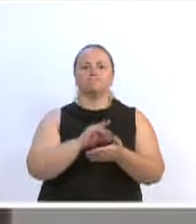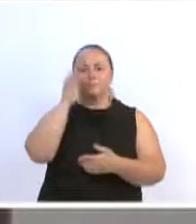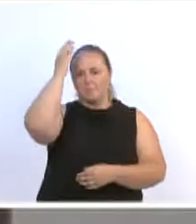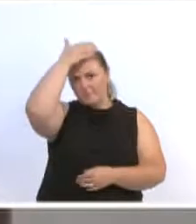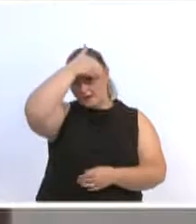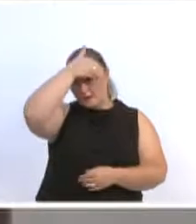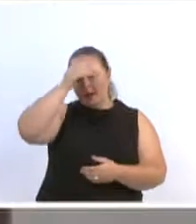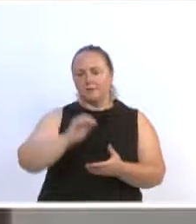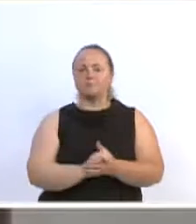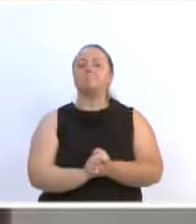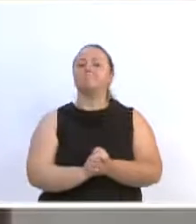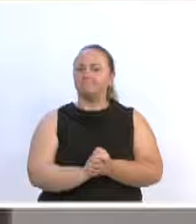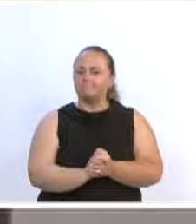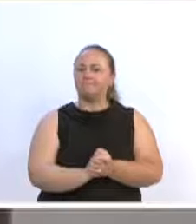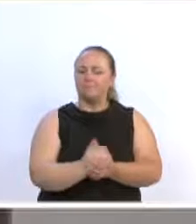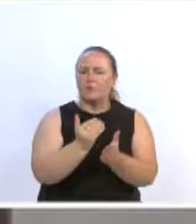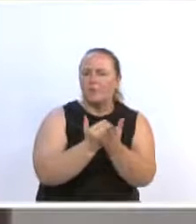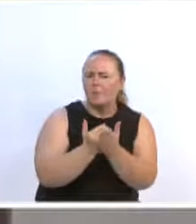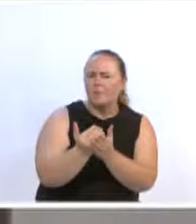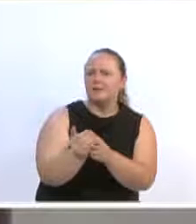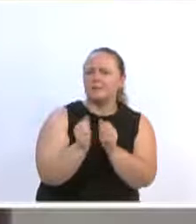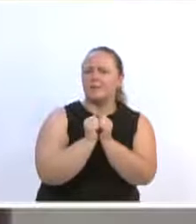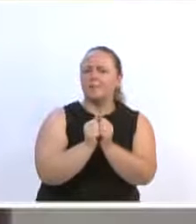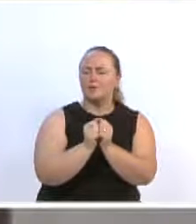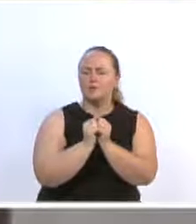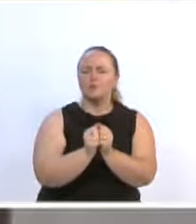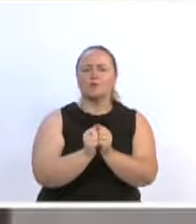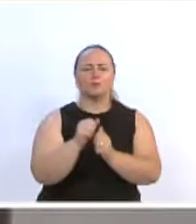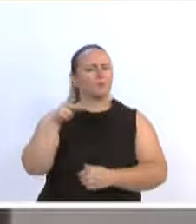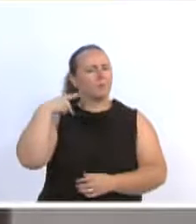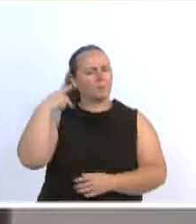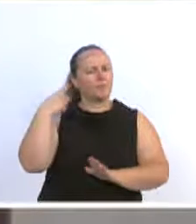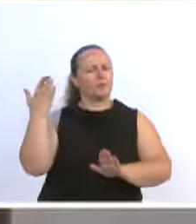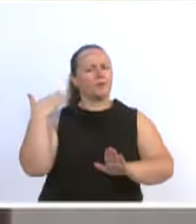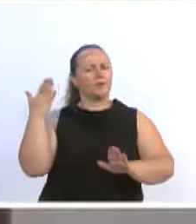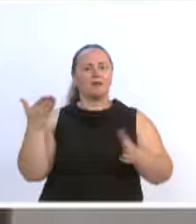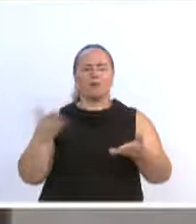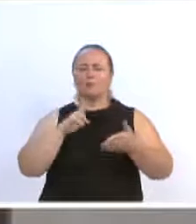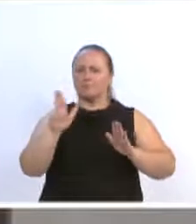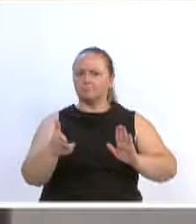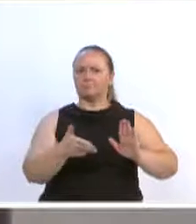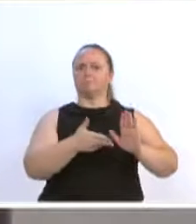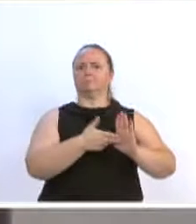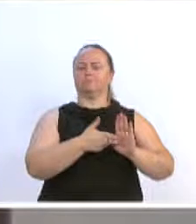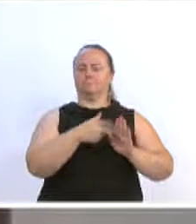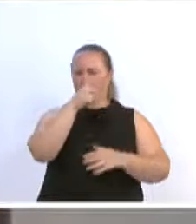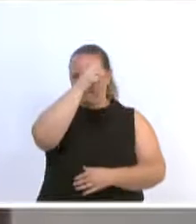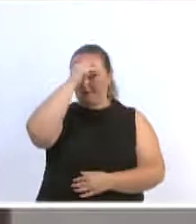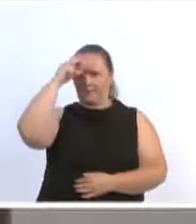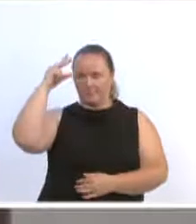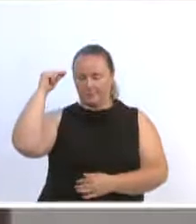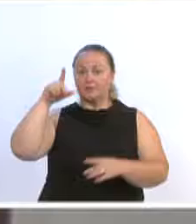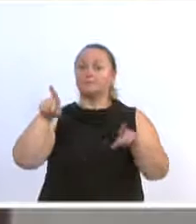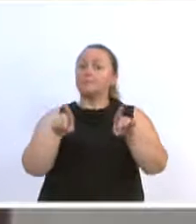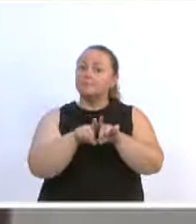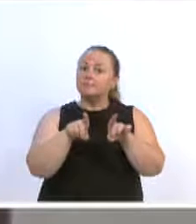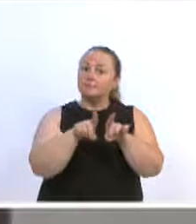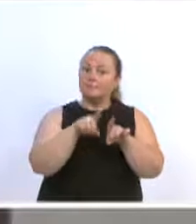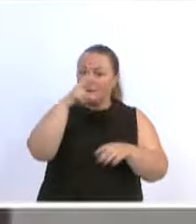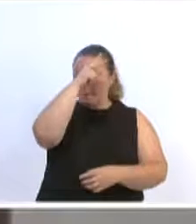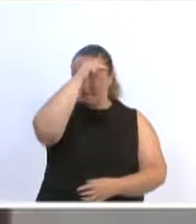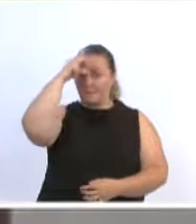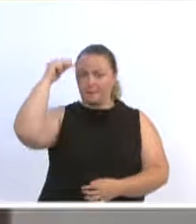iniciamos juntos na carreira política assumir como prefeito e também o nosso prefeito é